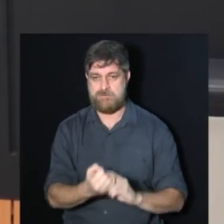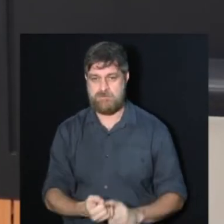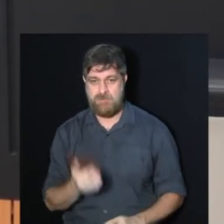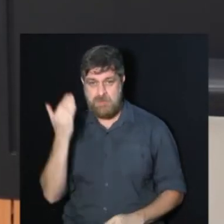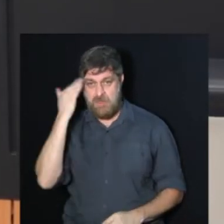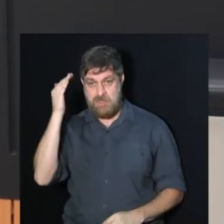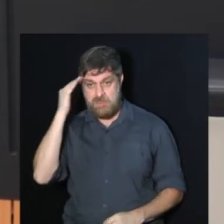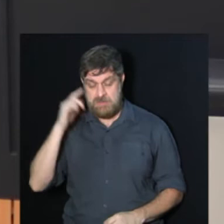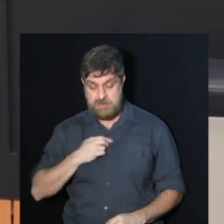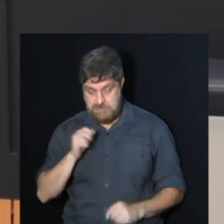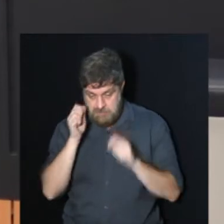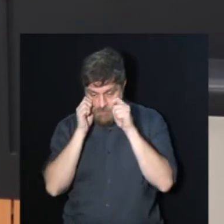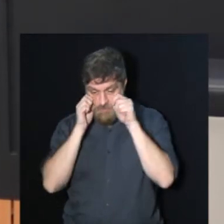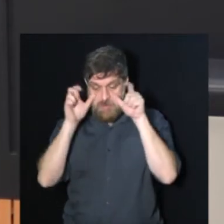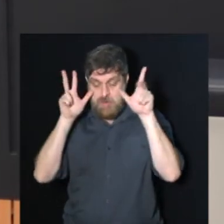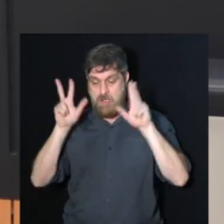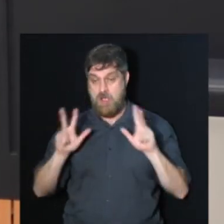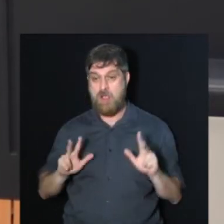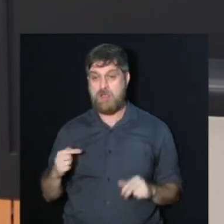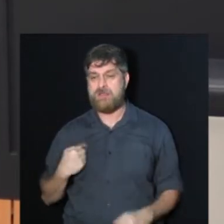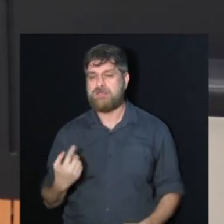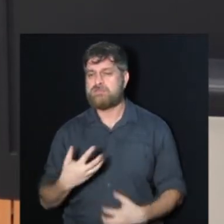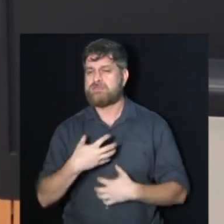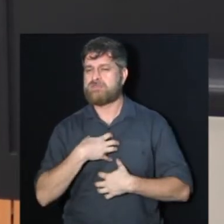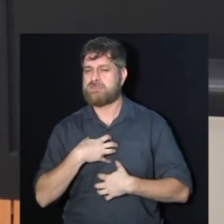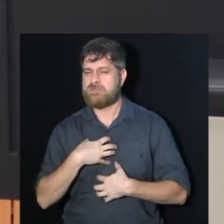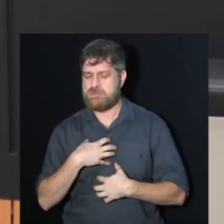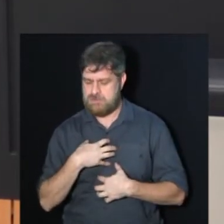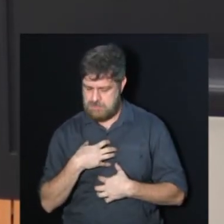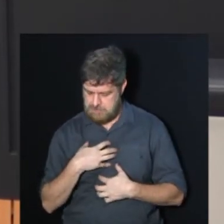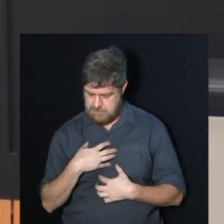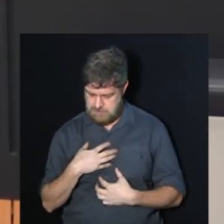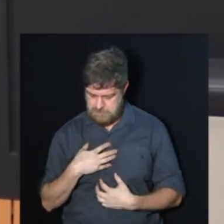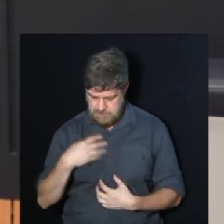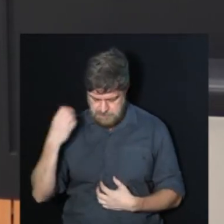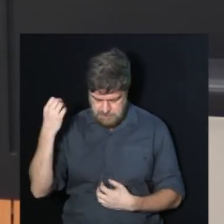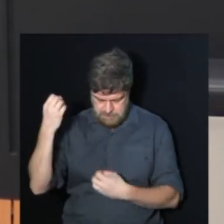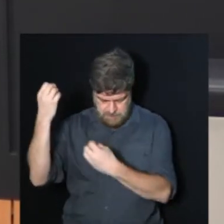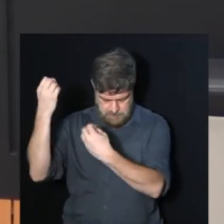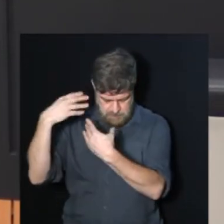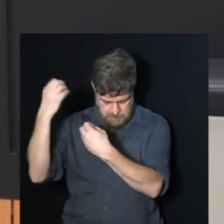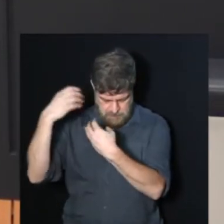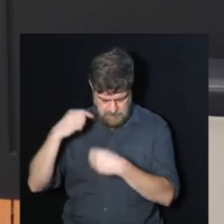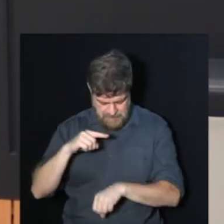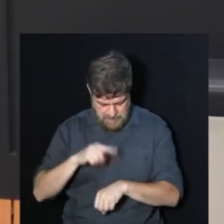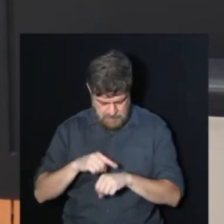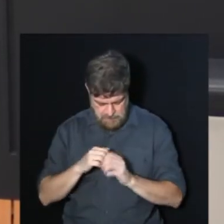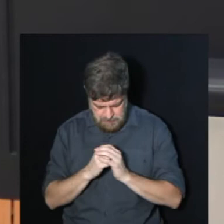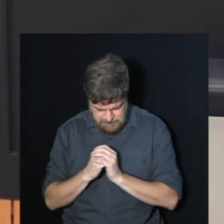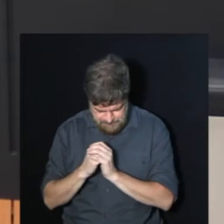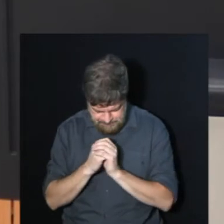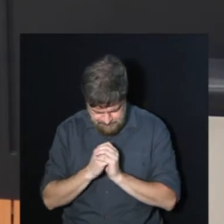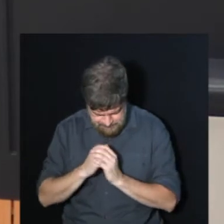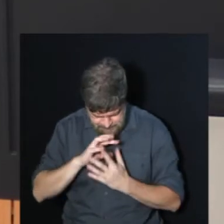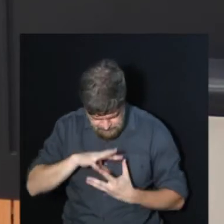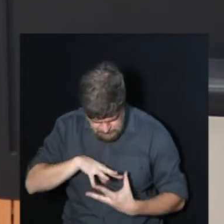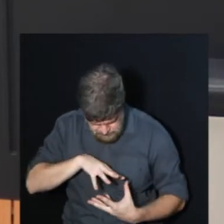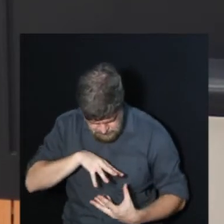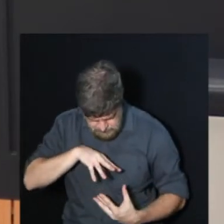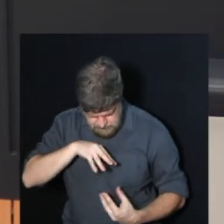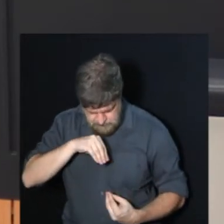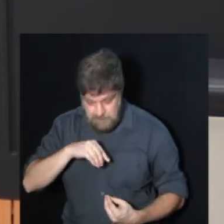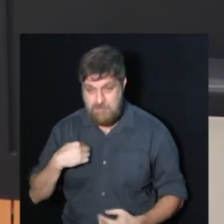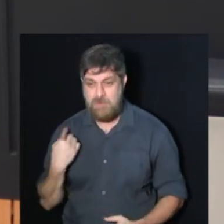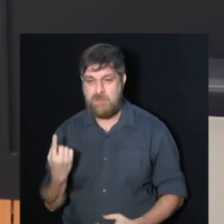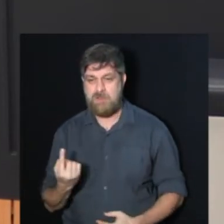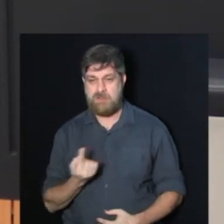dessas virtudes, através da educação espiritual, com o aumento da espiritualidade, né, essa